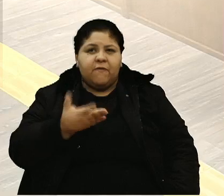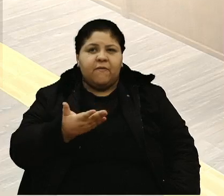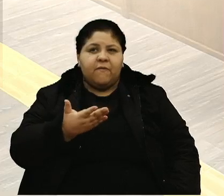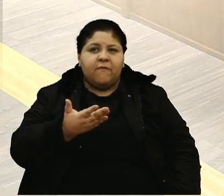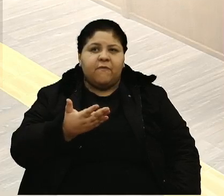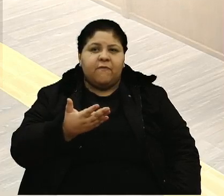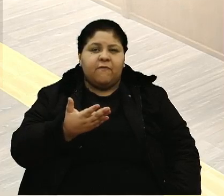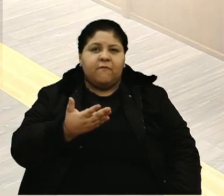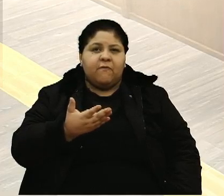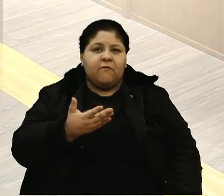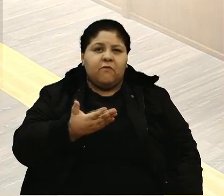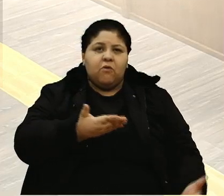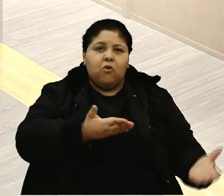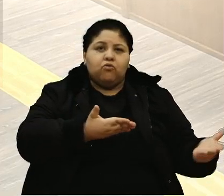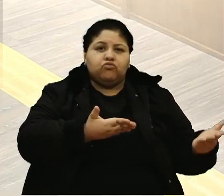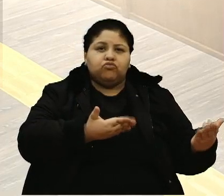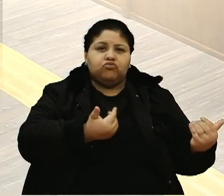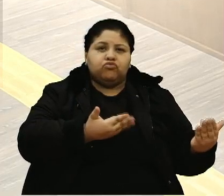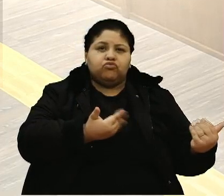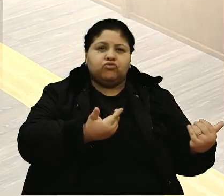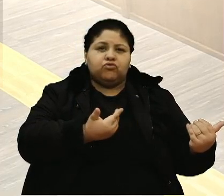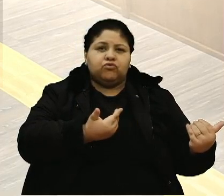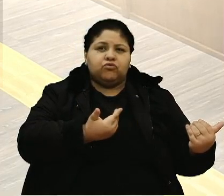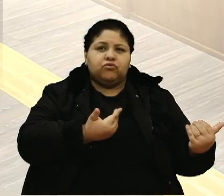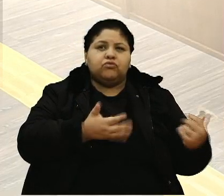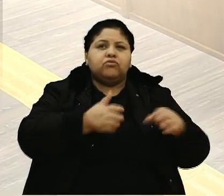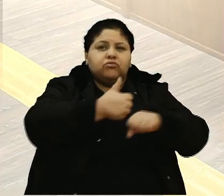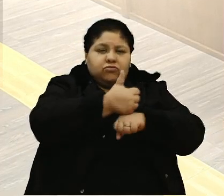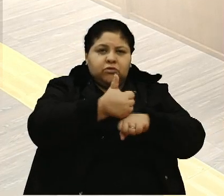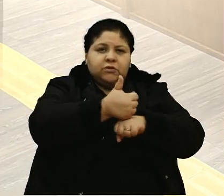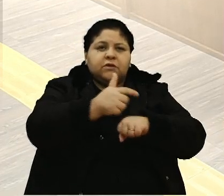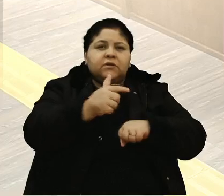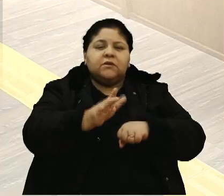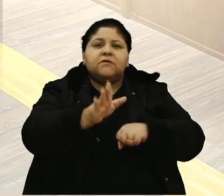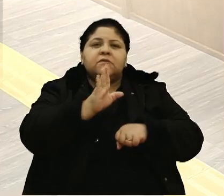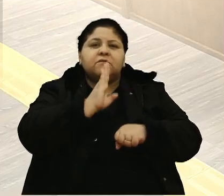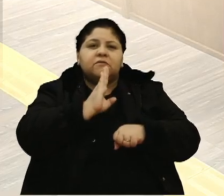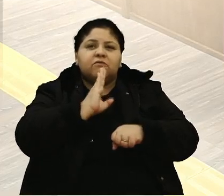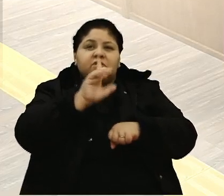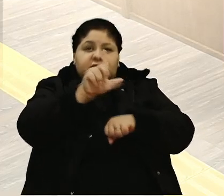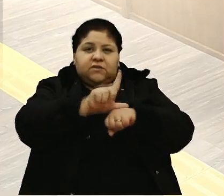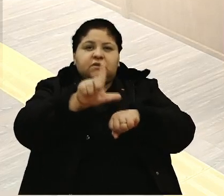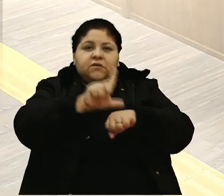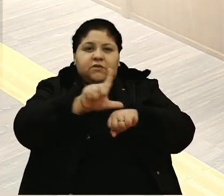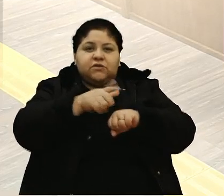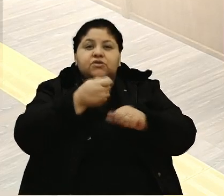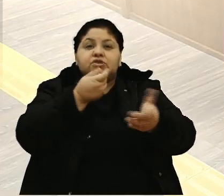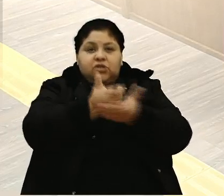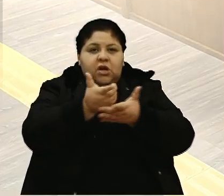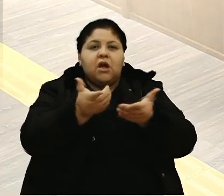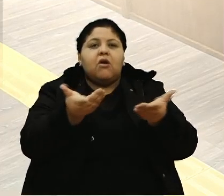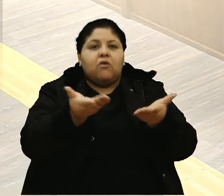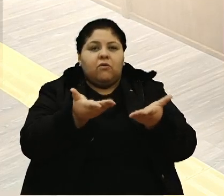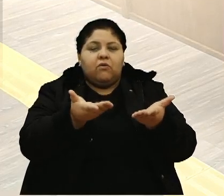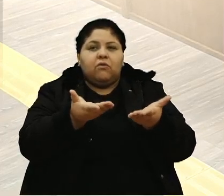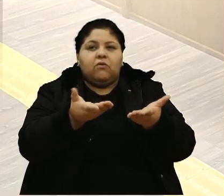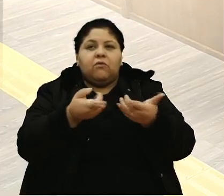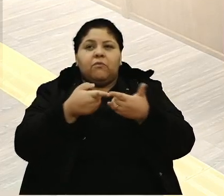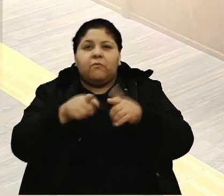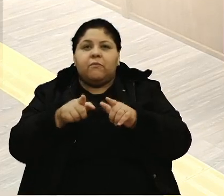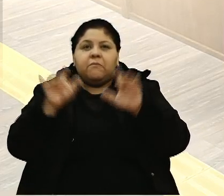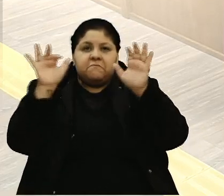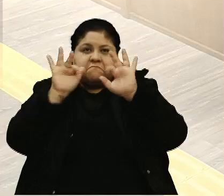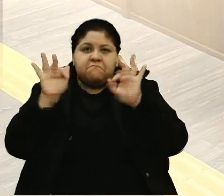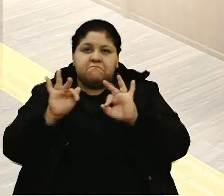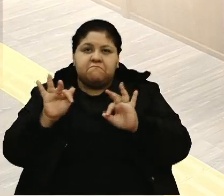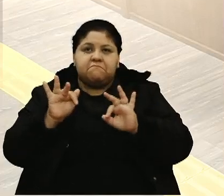rapaz que tinha um profissional, né, que tem, eu conheço onde que é a loja dele, já comprei na loja dele, né, mas eu fico bastante